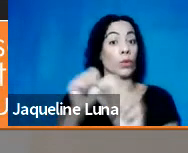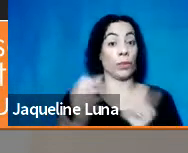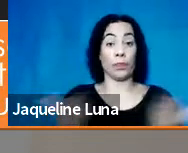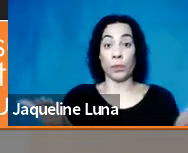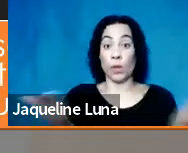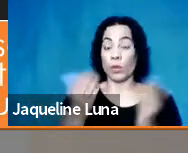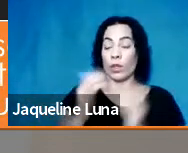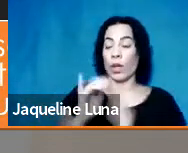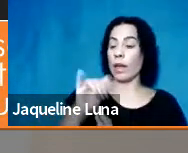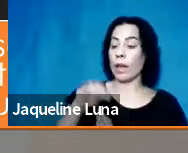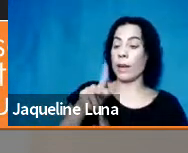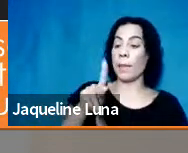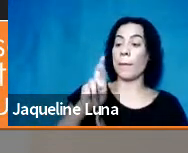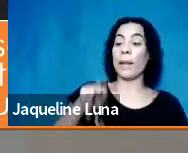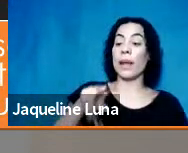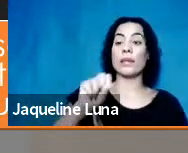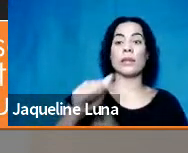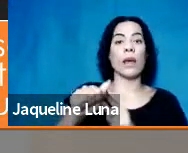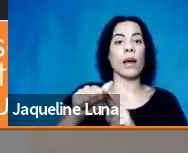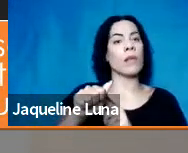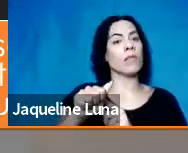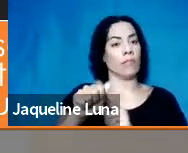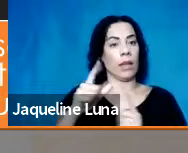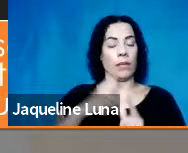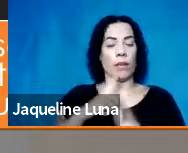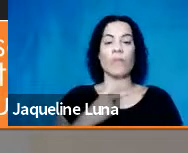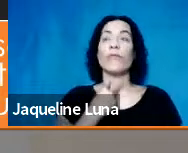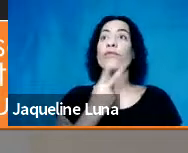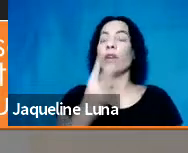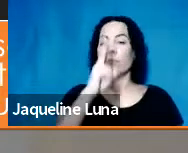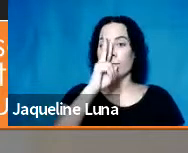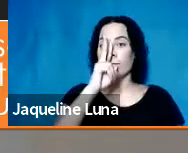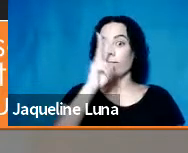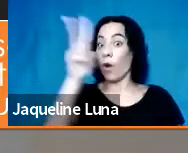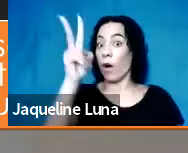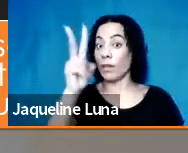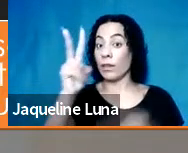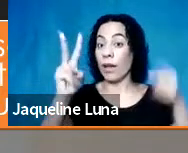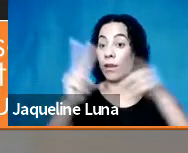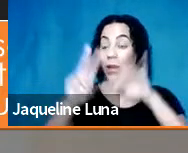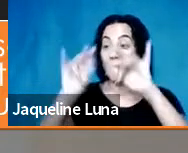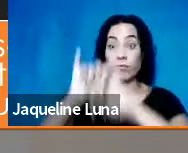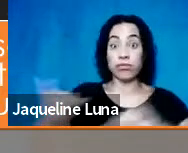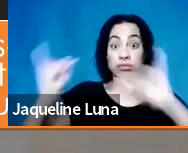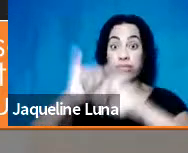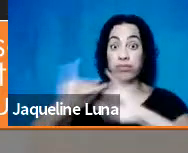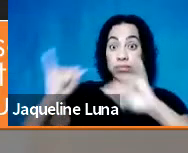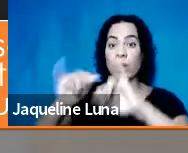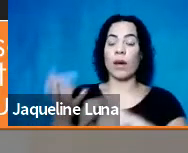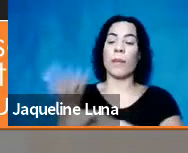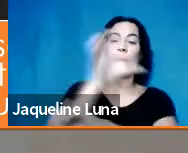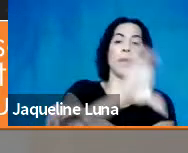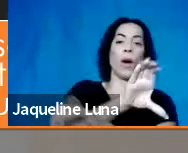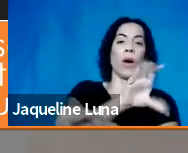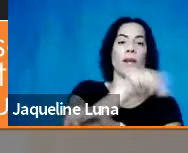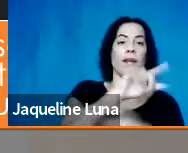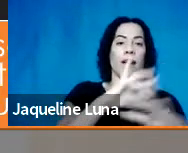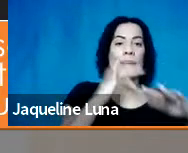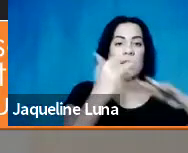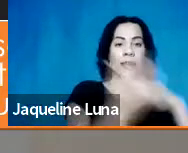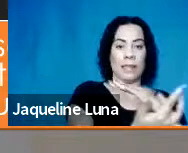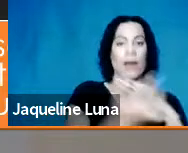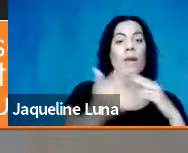imprensa tem uma voz forte e o que a imprensa produz é repercutido nas redes sociais. Então, houve